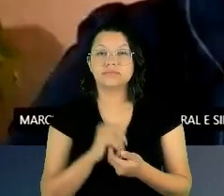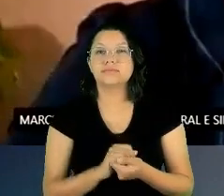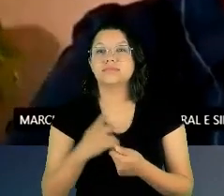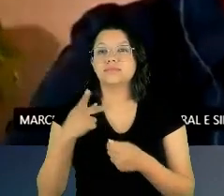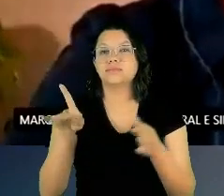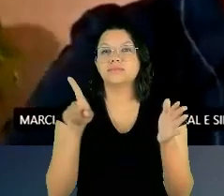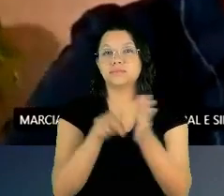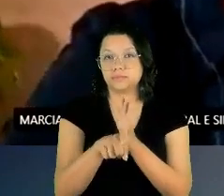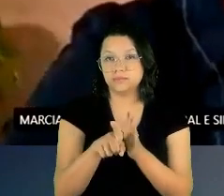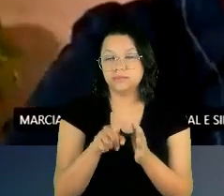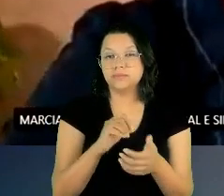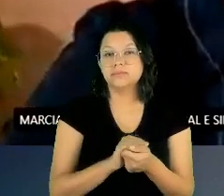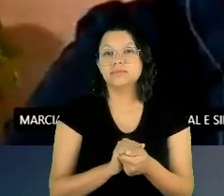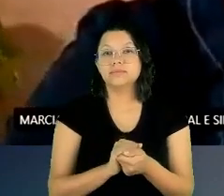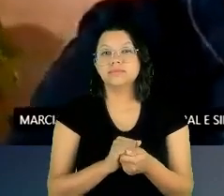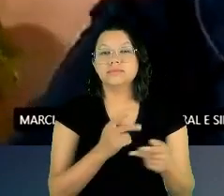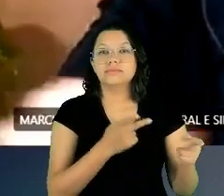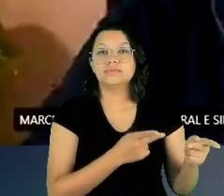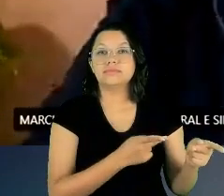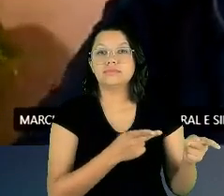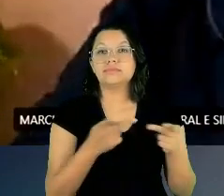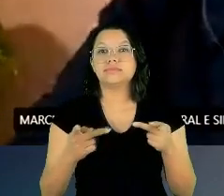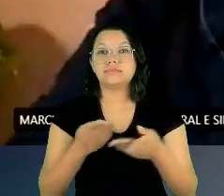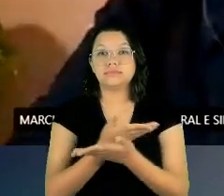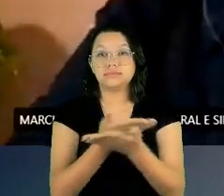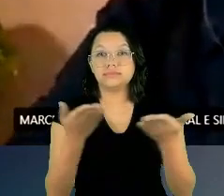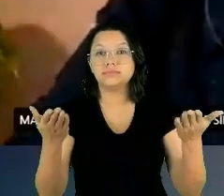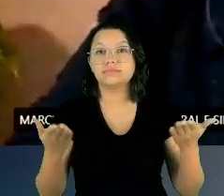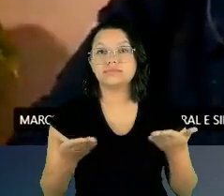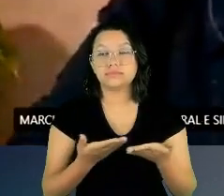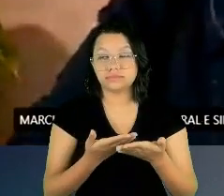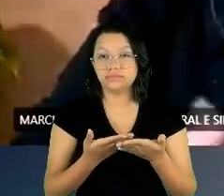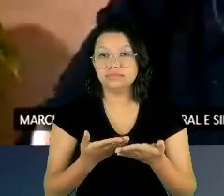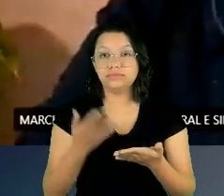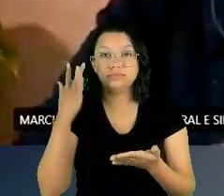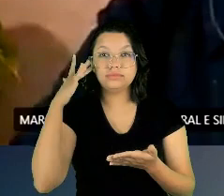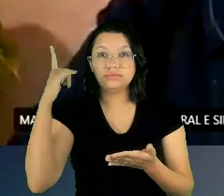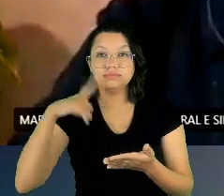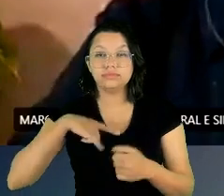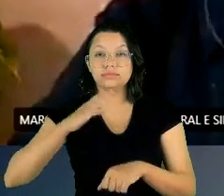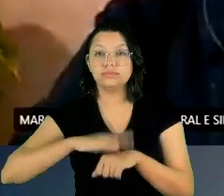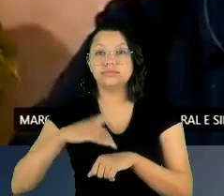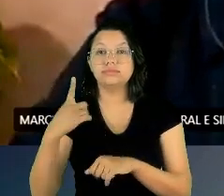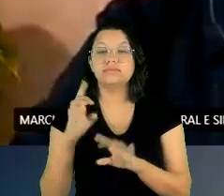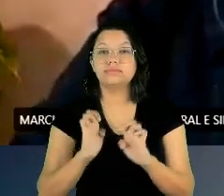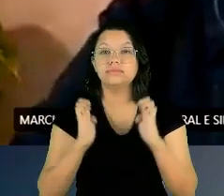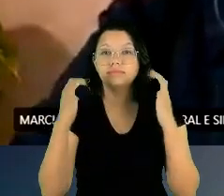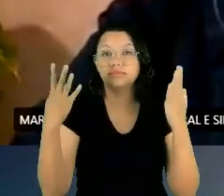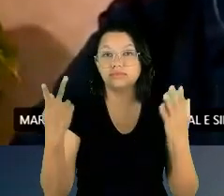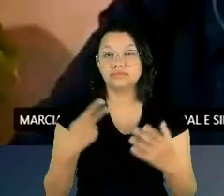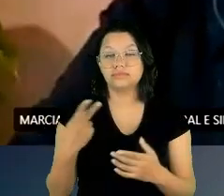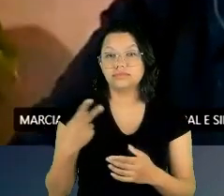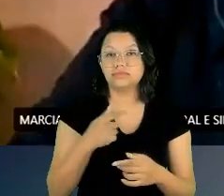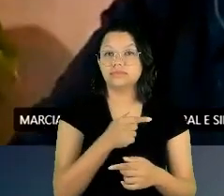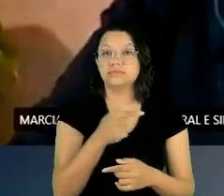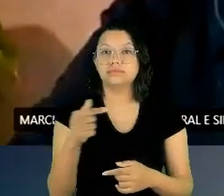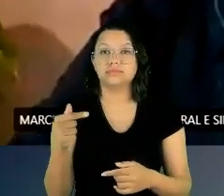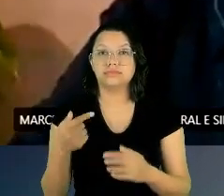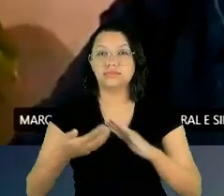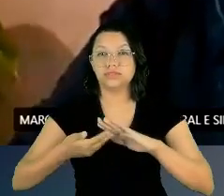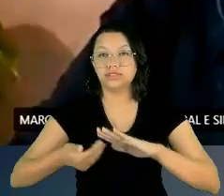sua presença e suas perguntas. E convido a todos para amanhã, teremos mais um evento